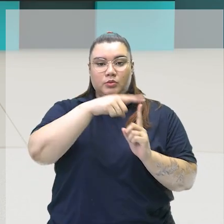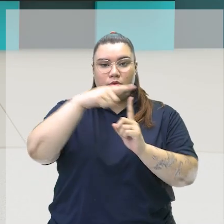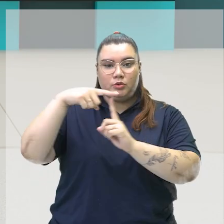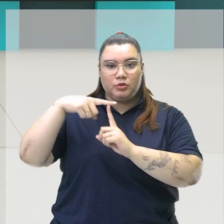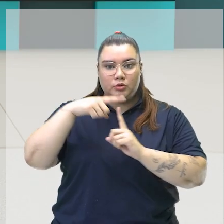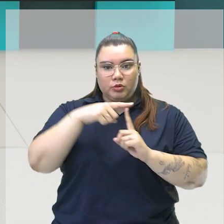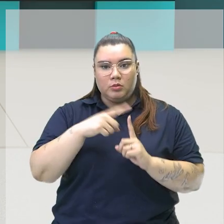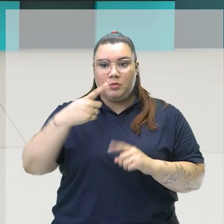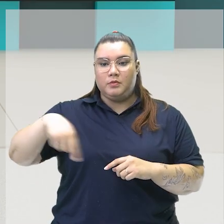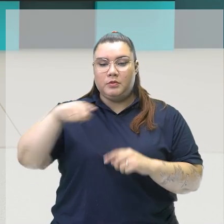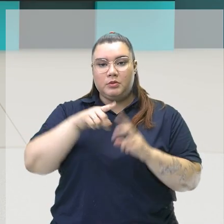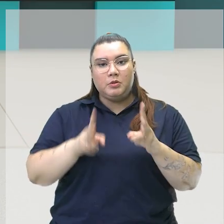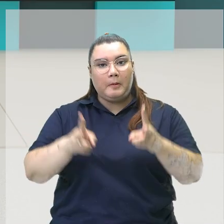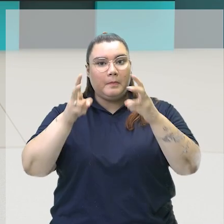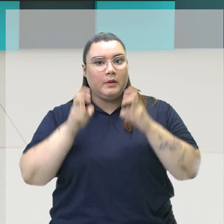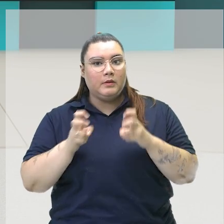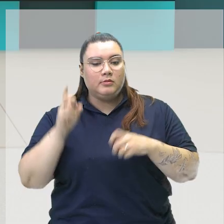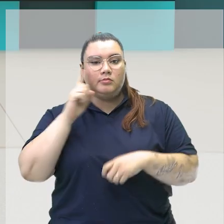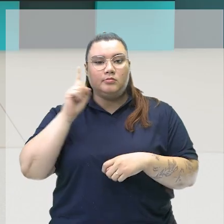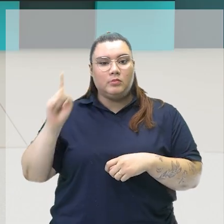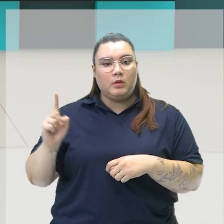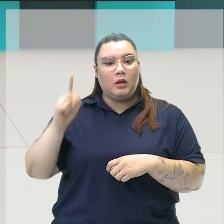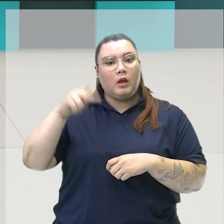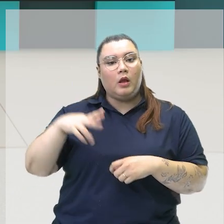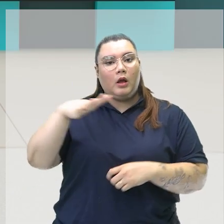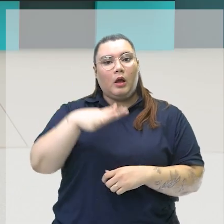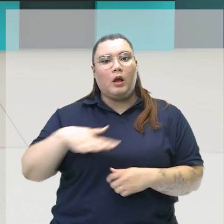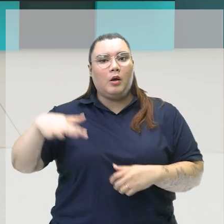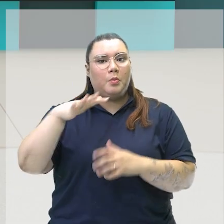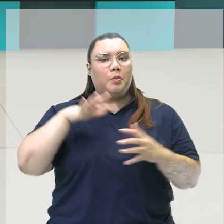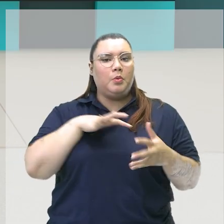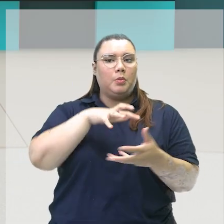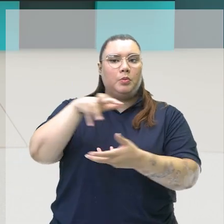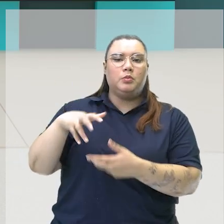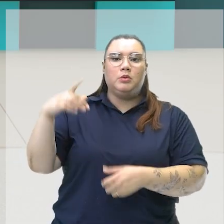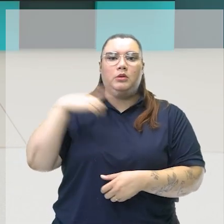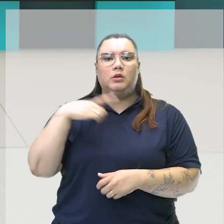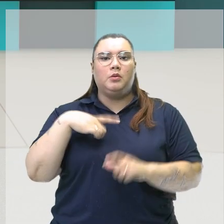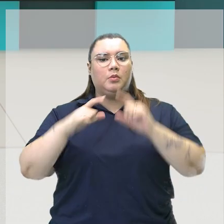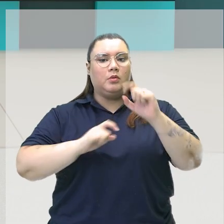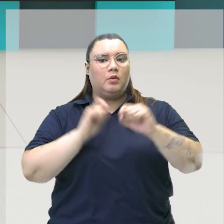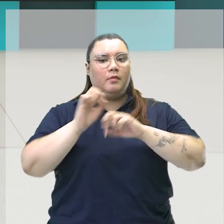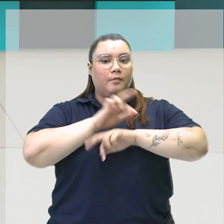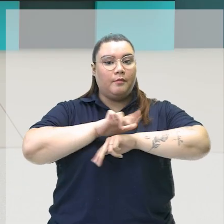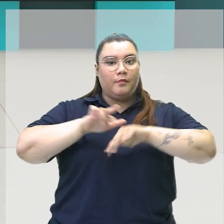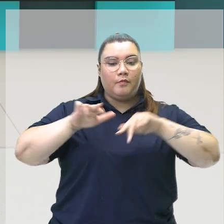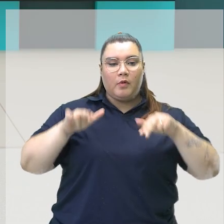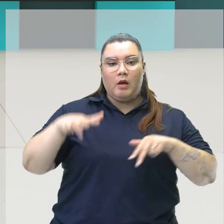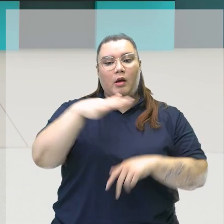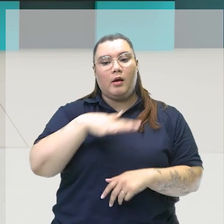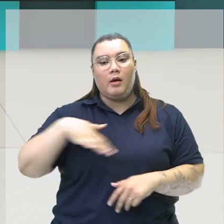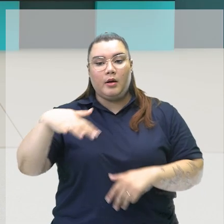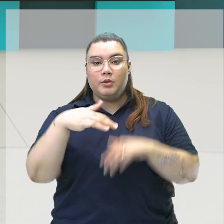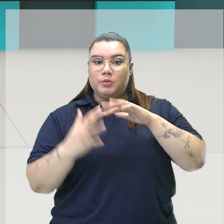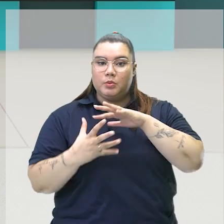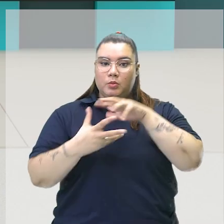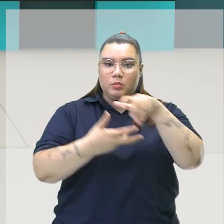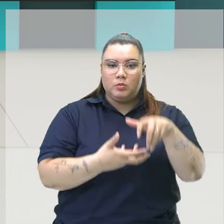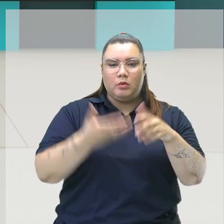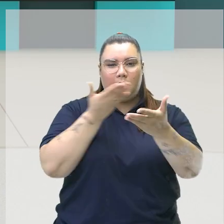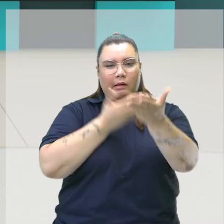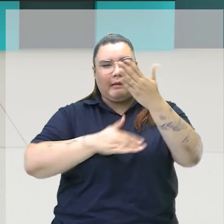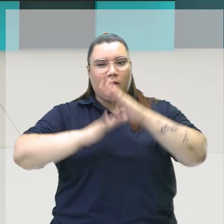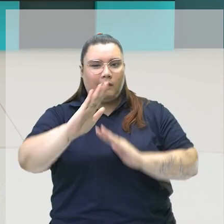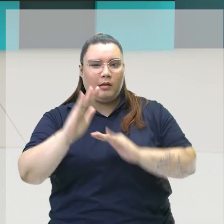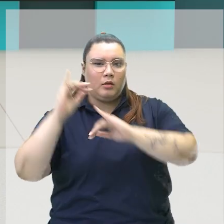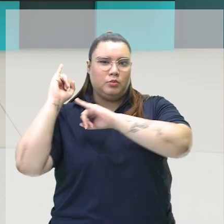vocês viram, né, são lutas do mundo, né, onde vem aí de diferentes partes do mundo. Karatê,